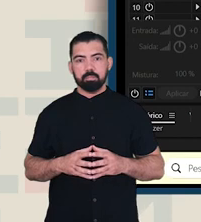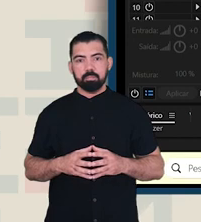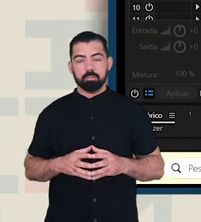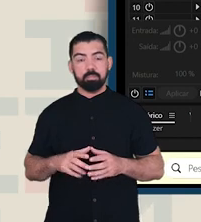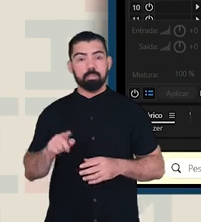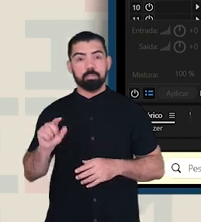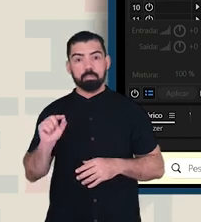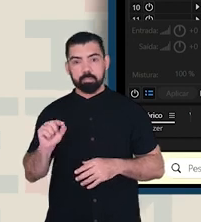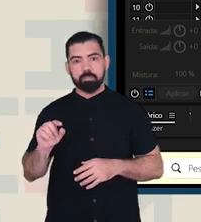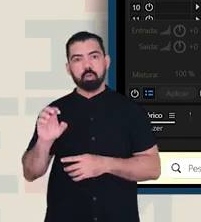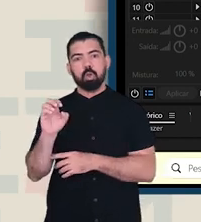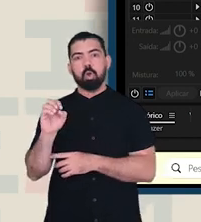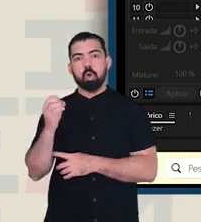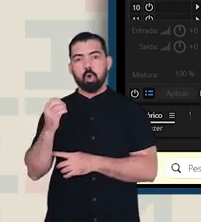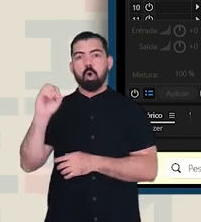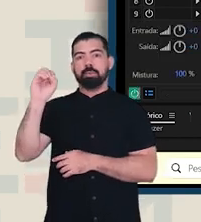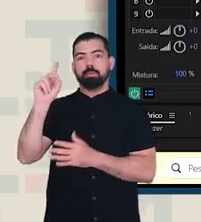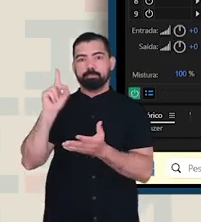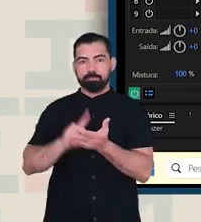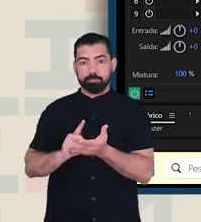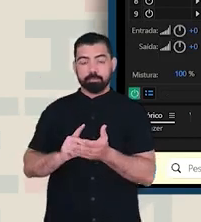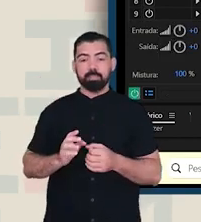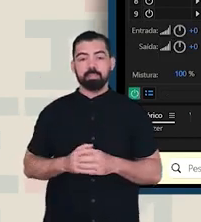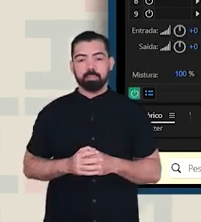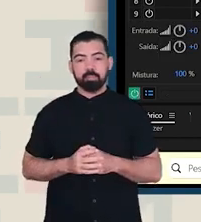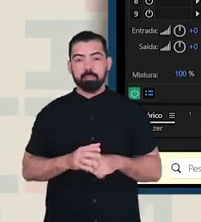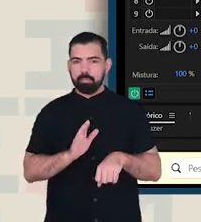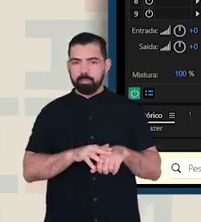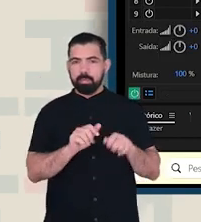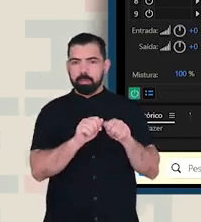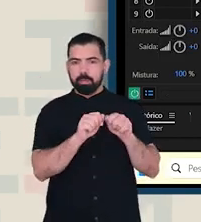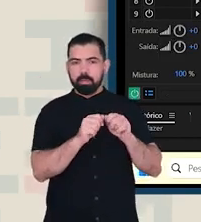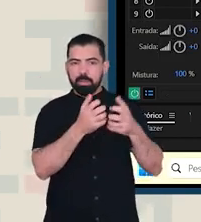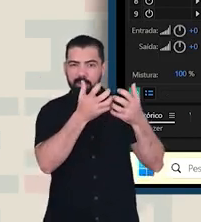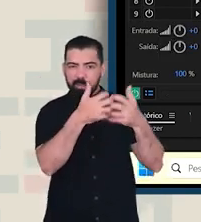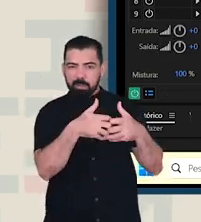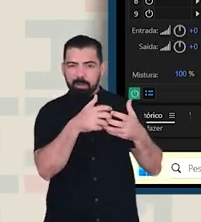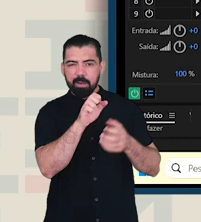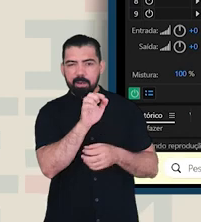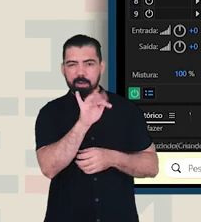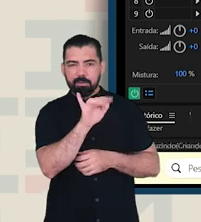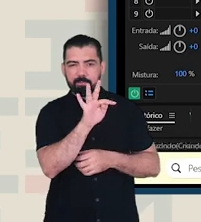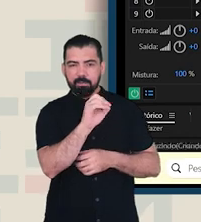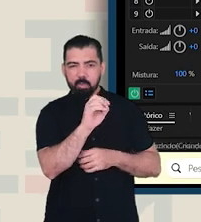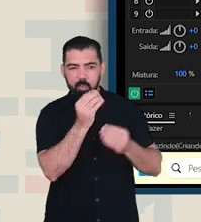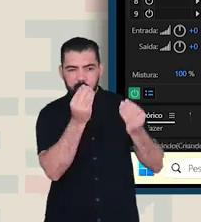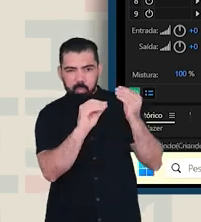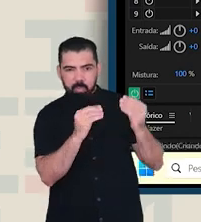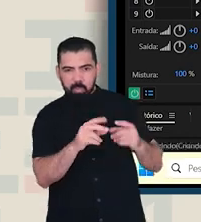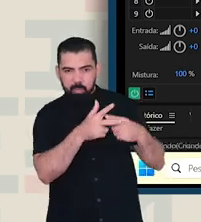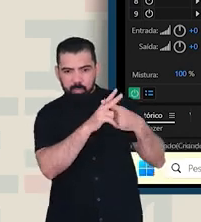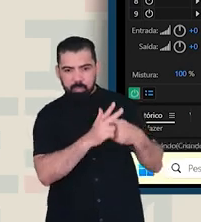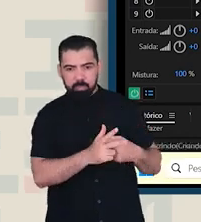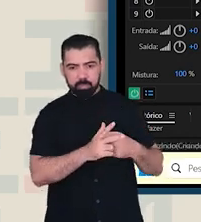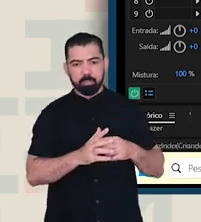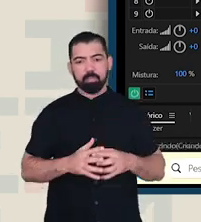Esse seria no original. E eu posso tocar com efeito.